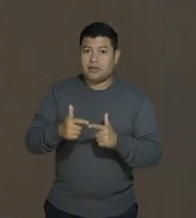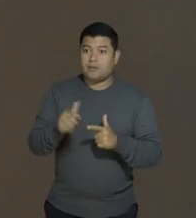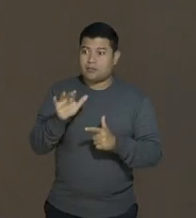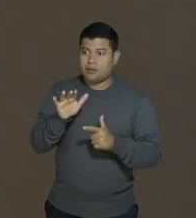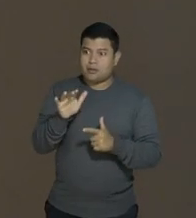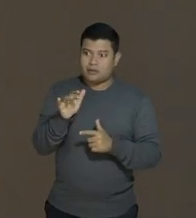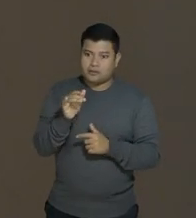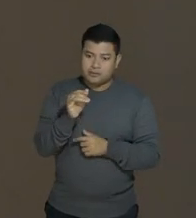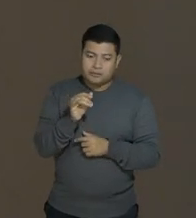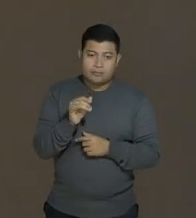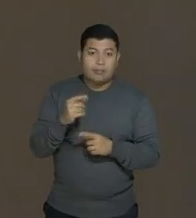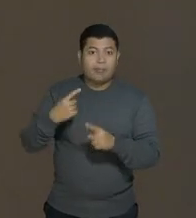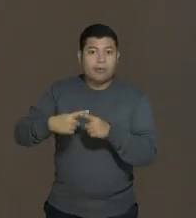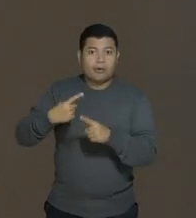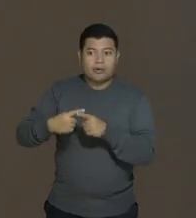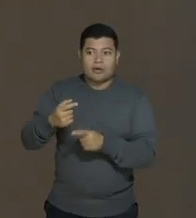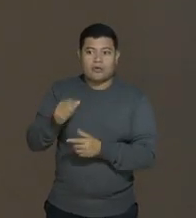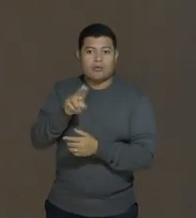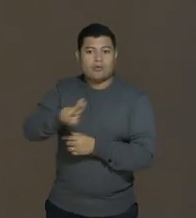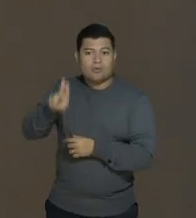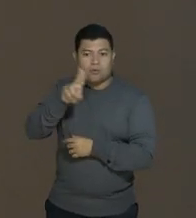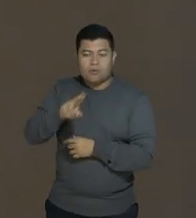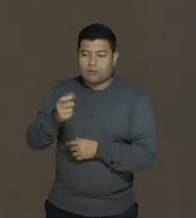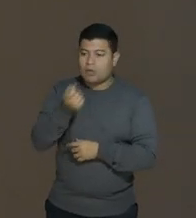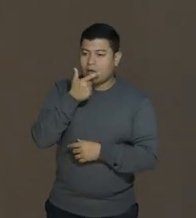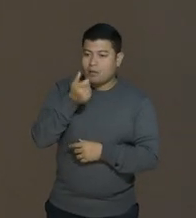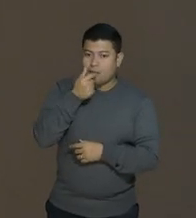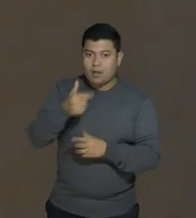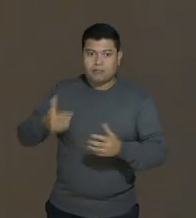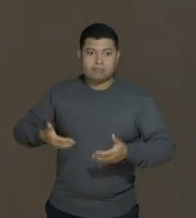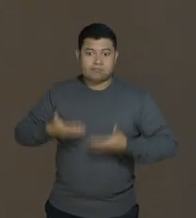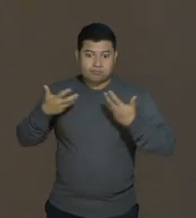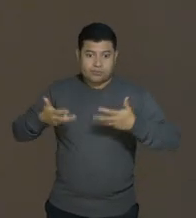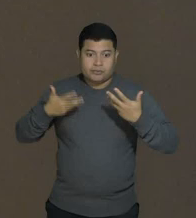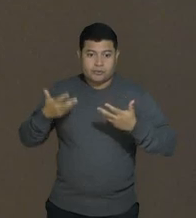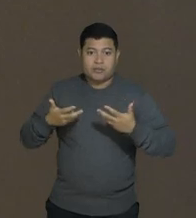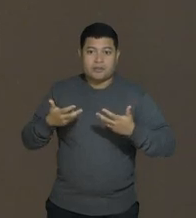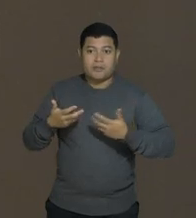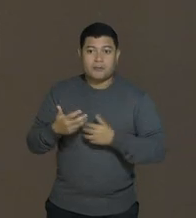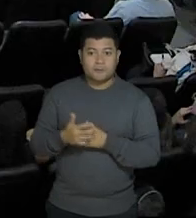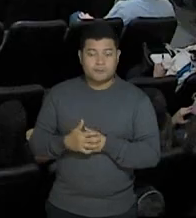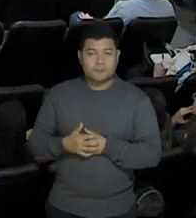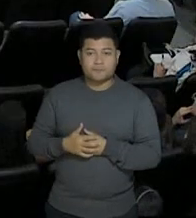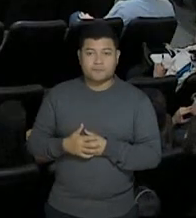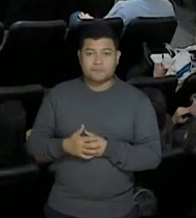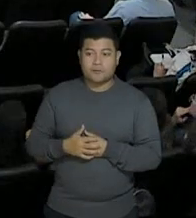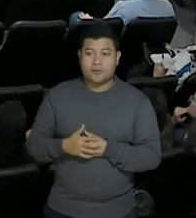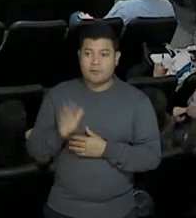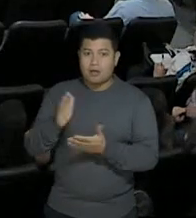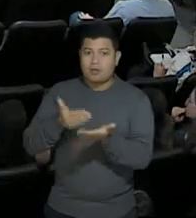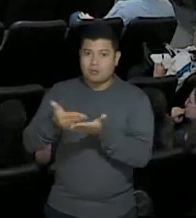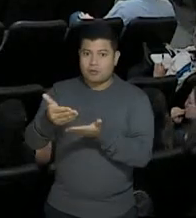só tem que trazer de fora, mas vai entrar esse mês no Brasil. Obrigada.